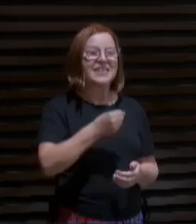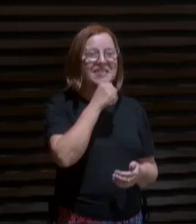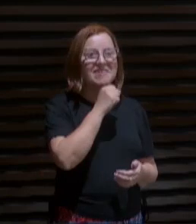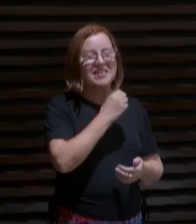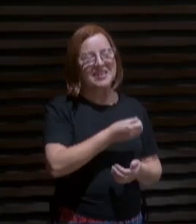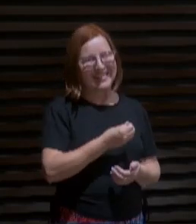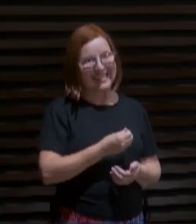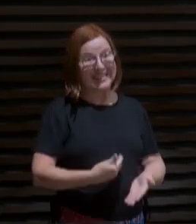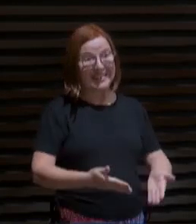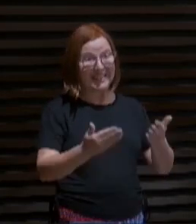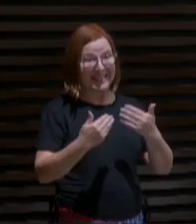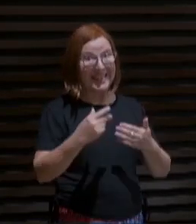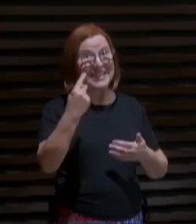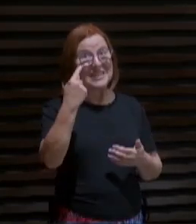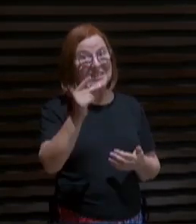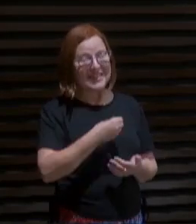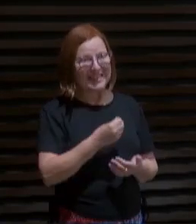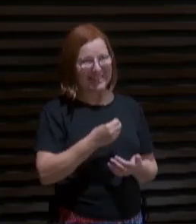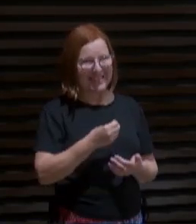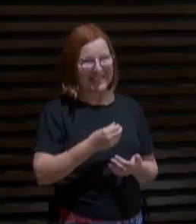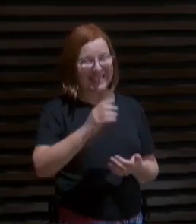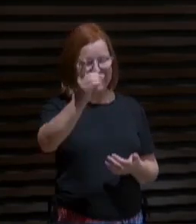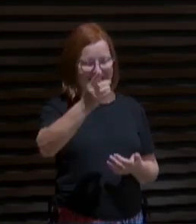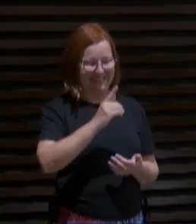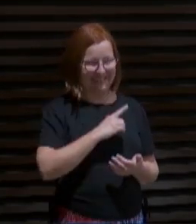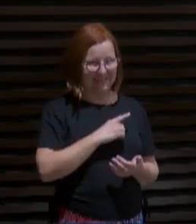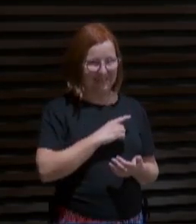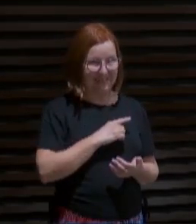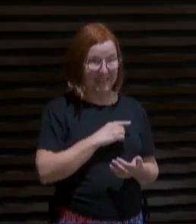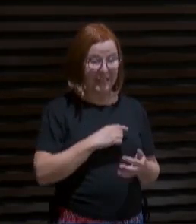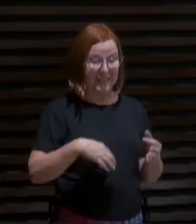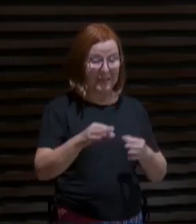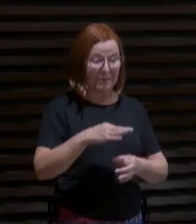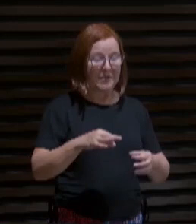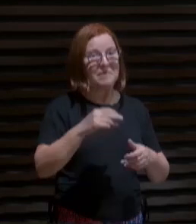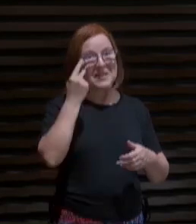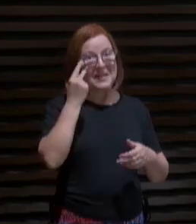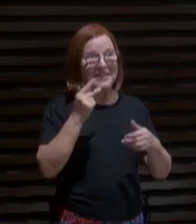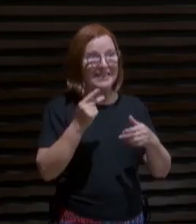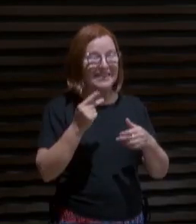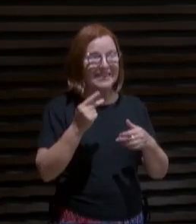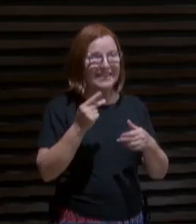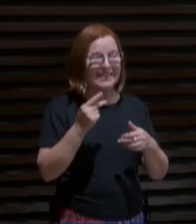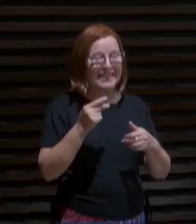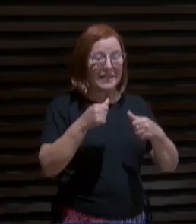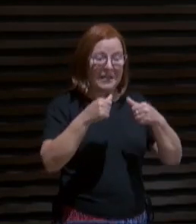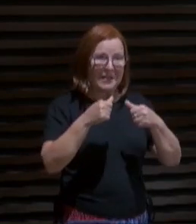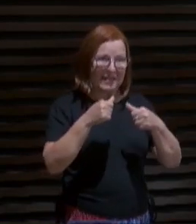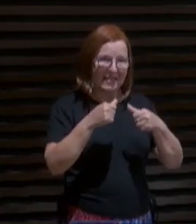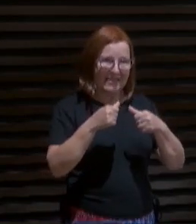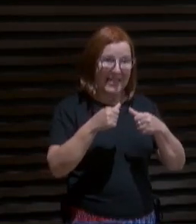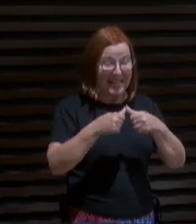dá a sua vida para viver em nós, e prepara esse povo para habitar num mundo